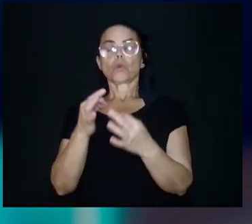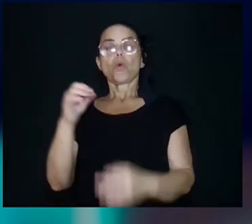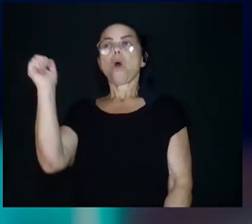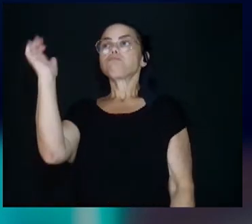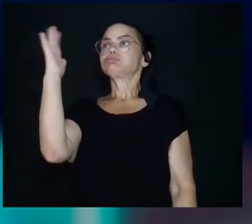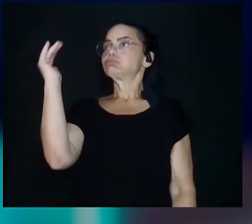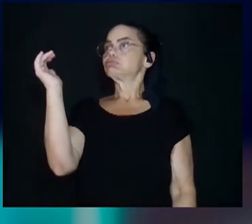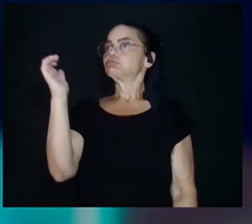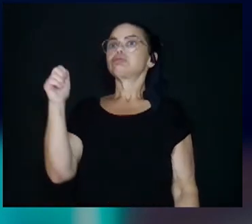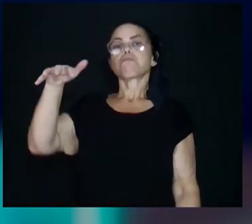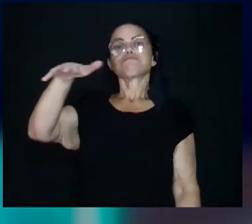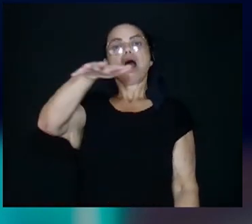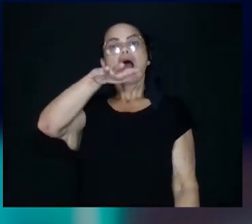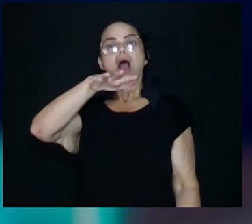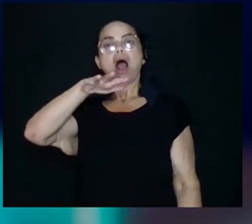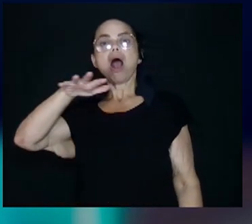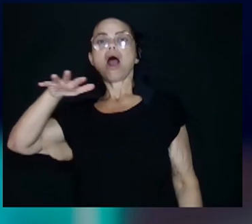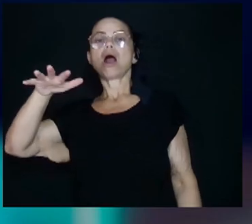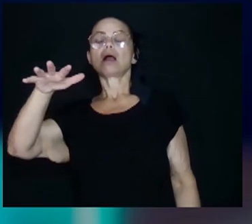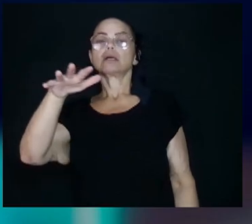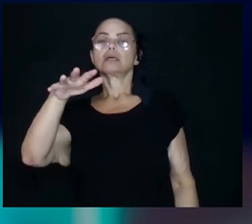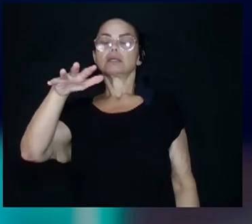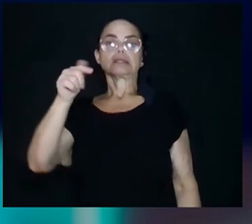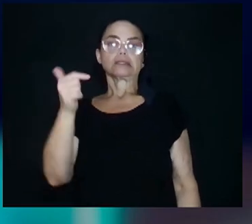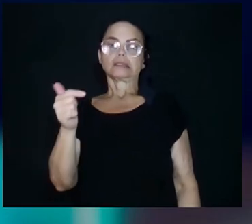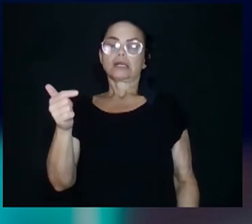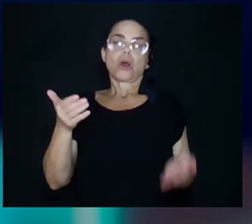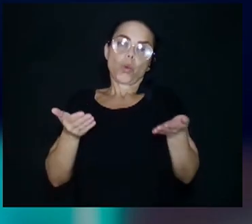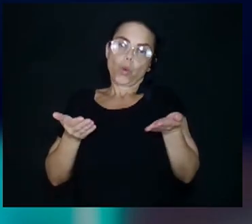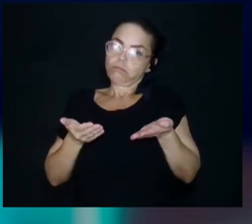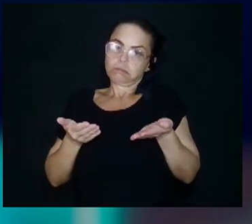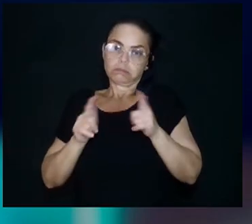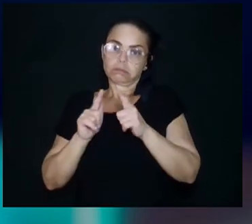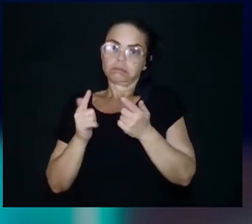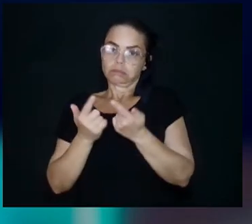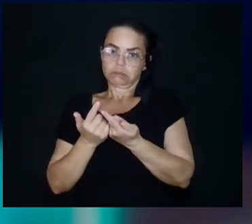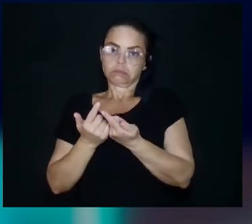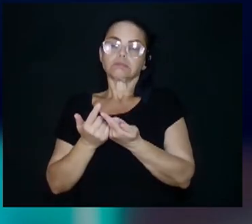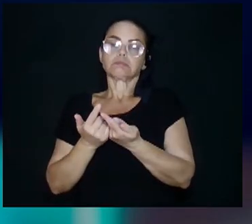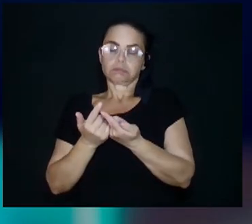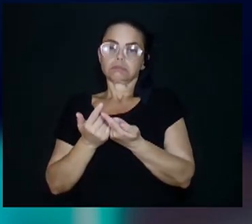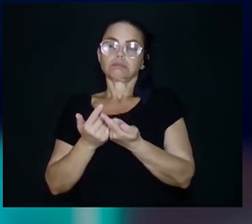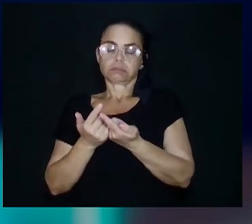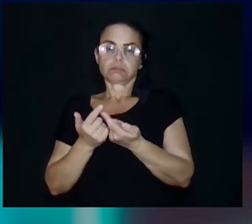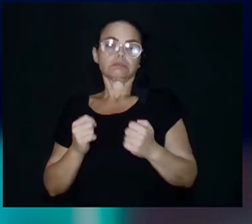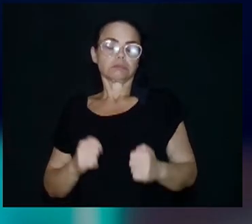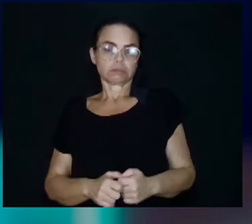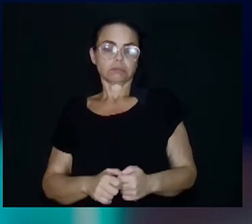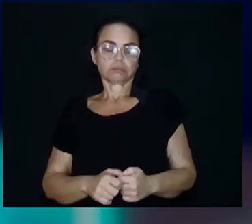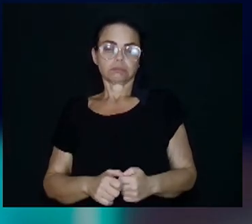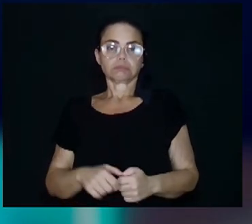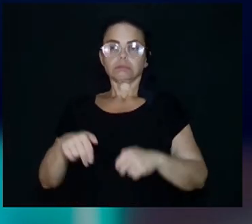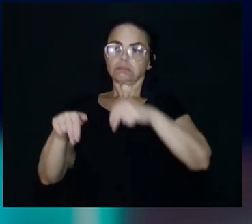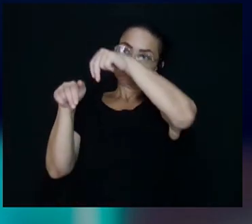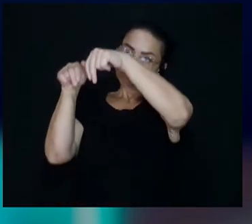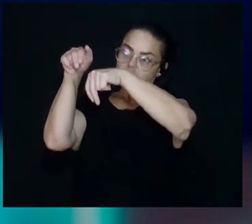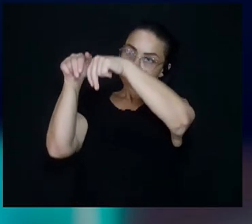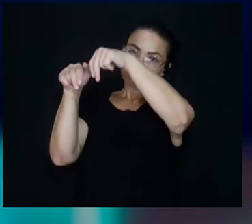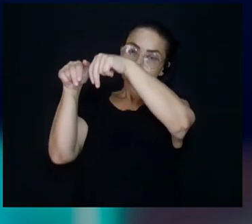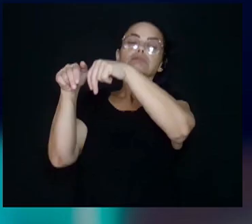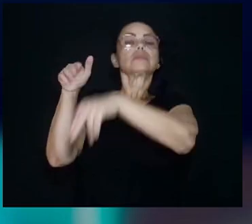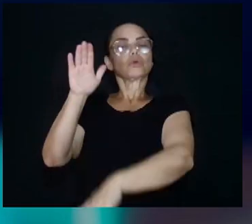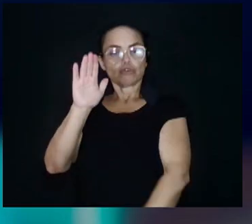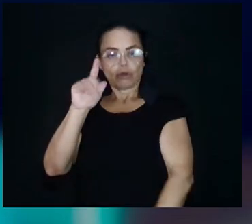o país. A gente só não tem, nesse momento, grupo na região norte. Já tivemos no Acre,